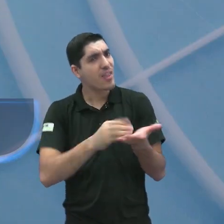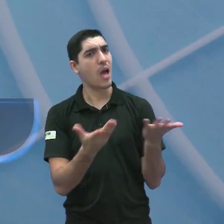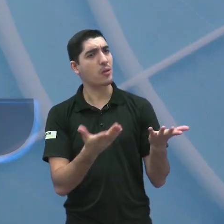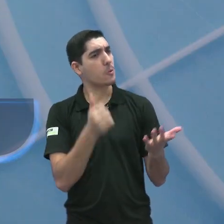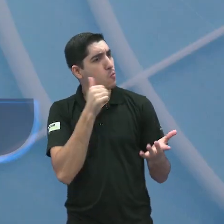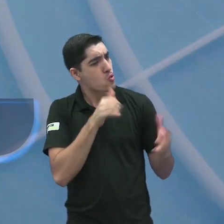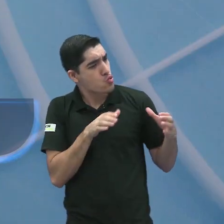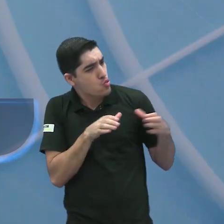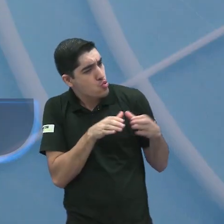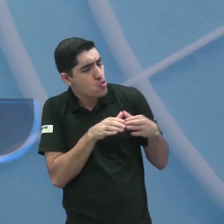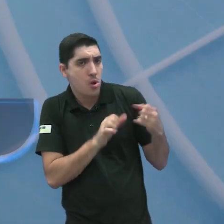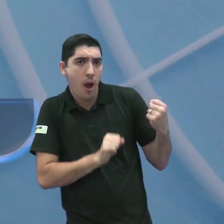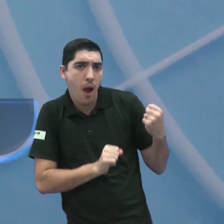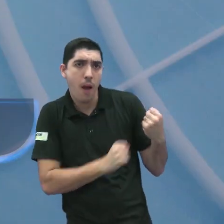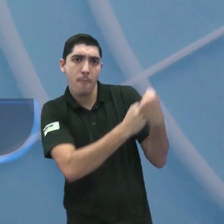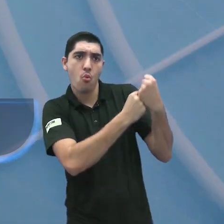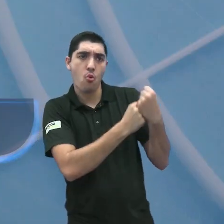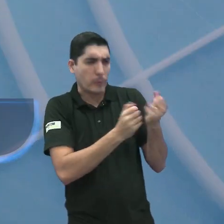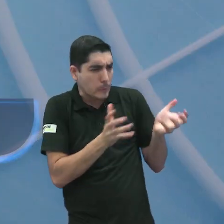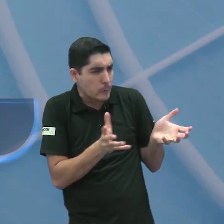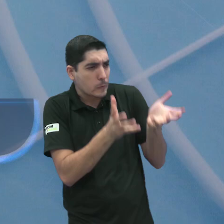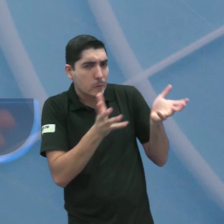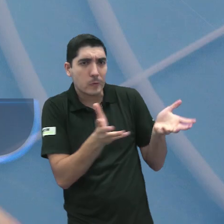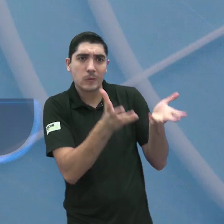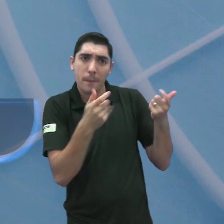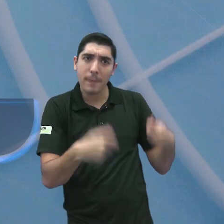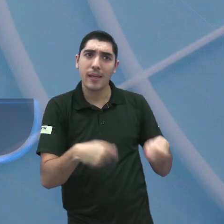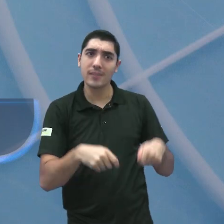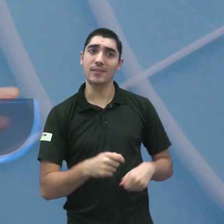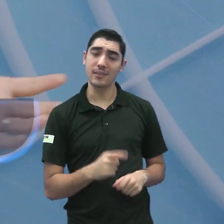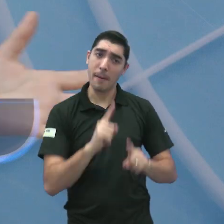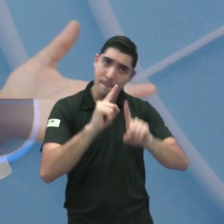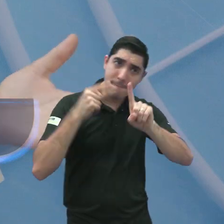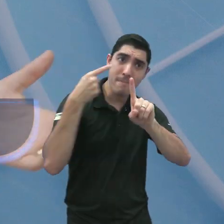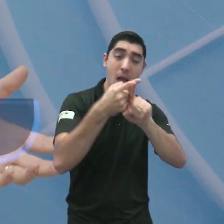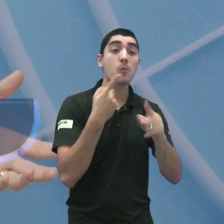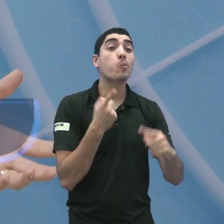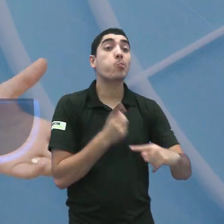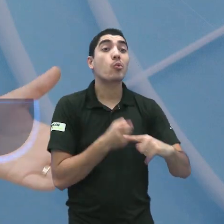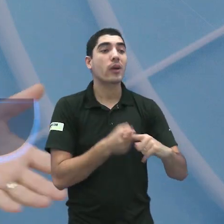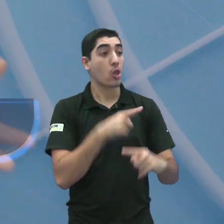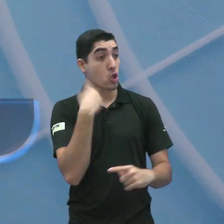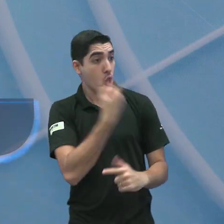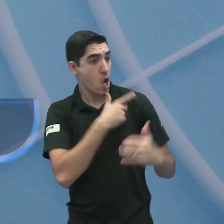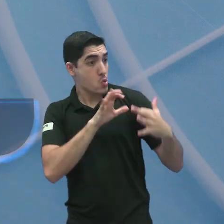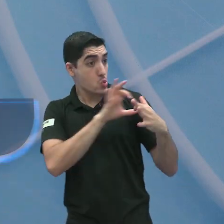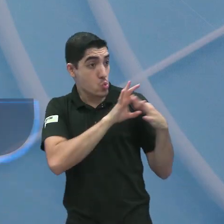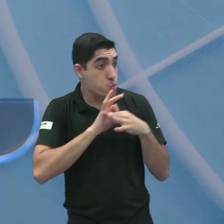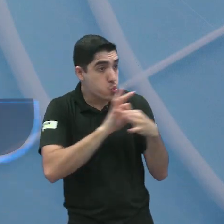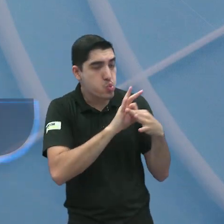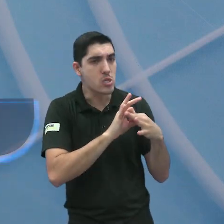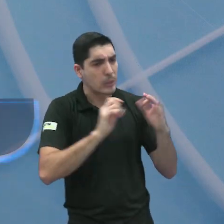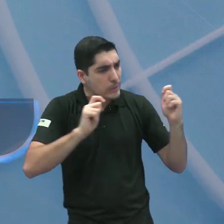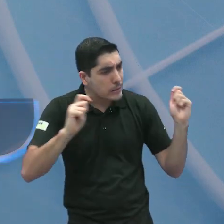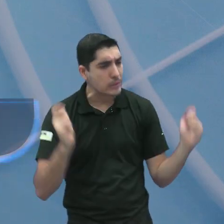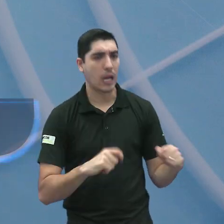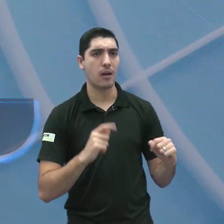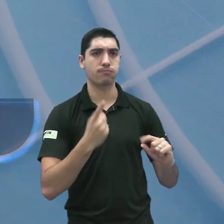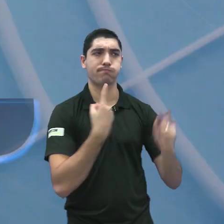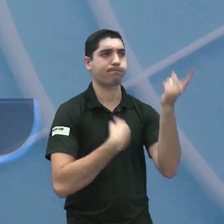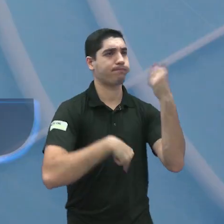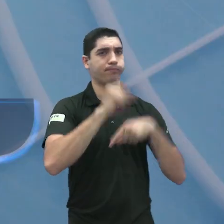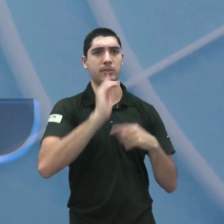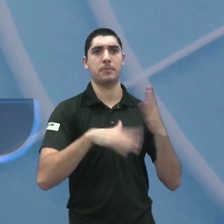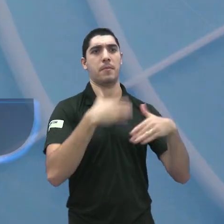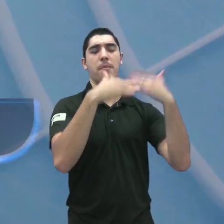se apoiarem também, para juntas a gente crescer e levar outras mulheres também, e eu tenho